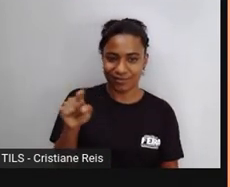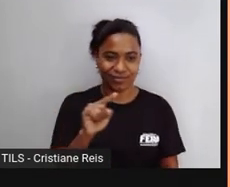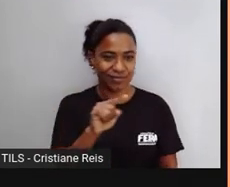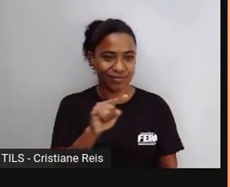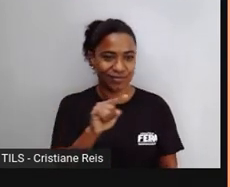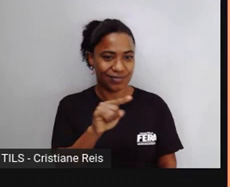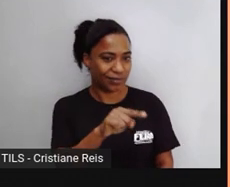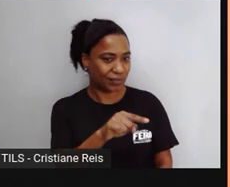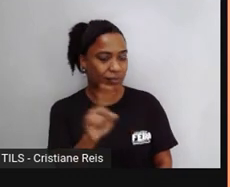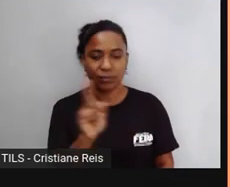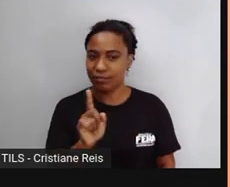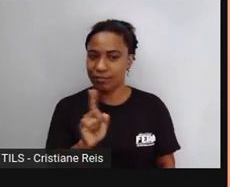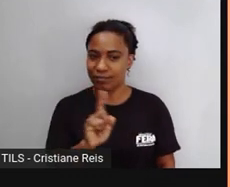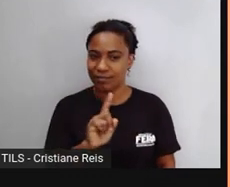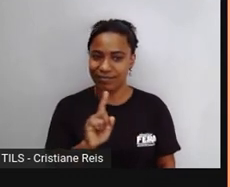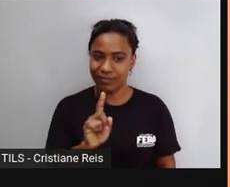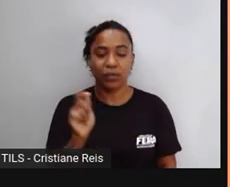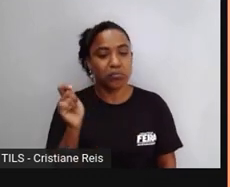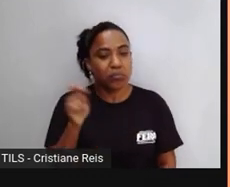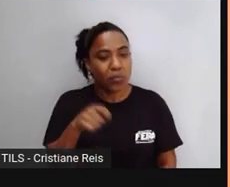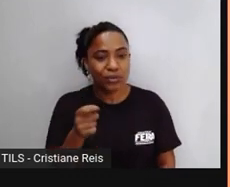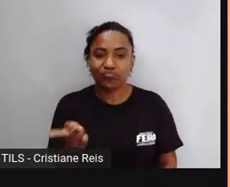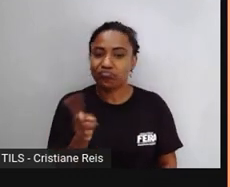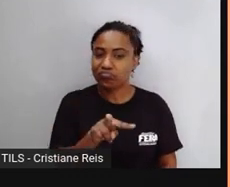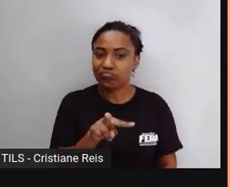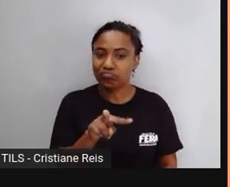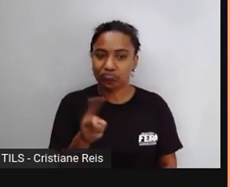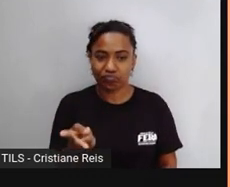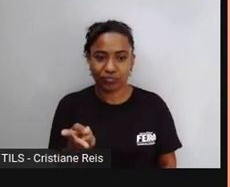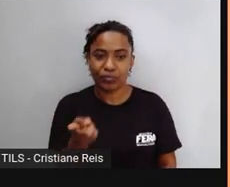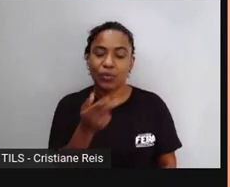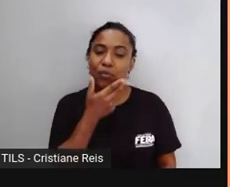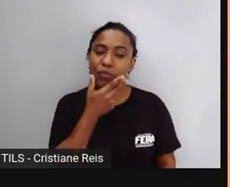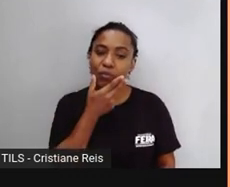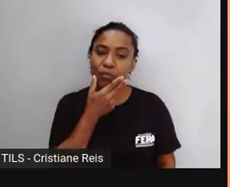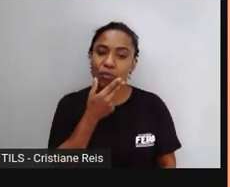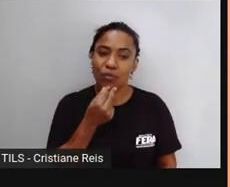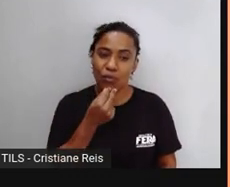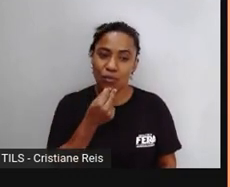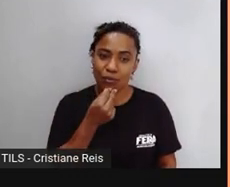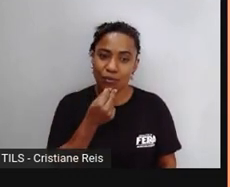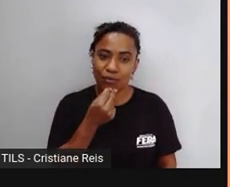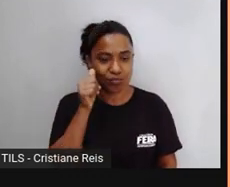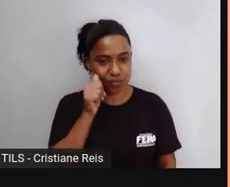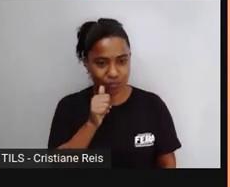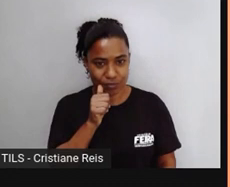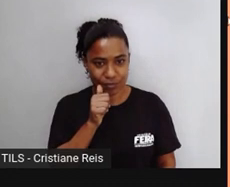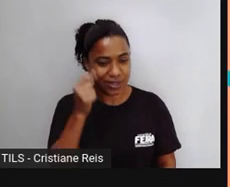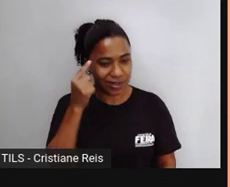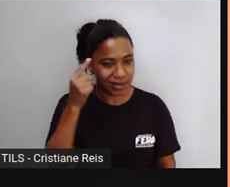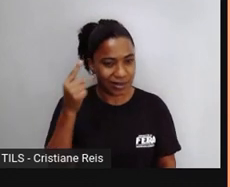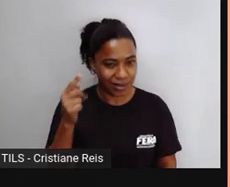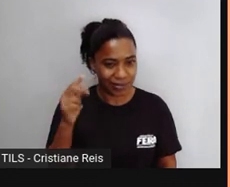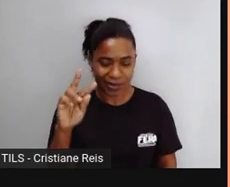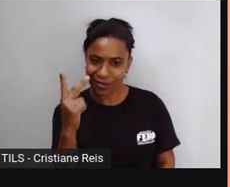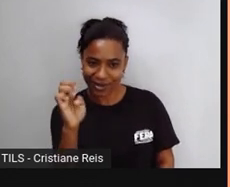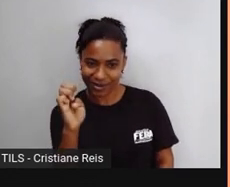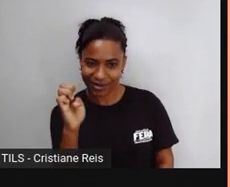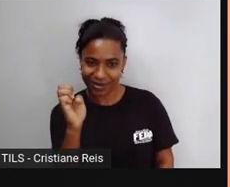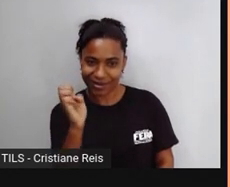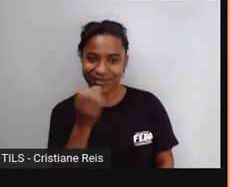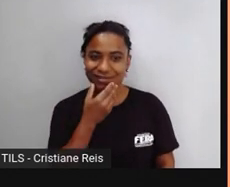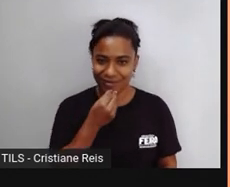é utilizado para pessoas do sexo masculino. She, feminino. E o it, ele é